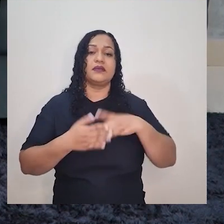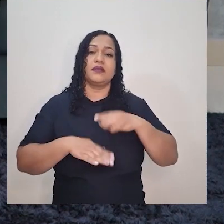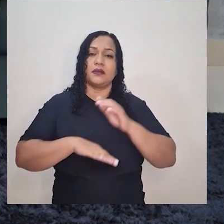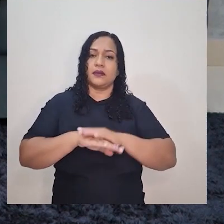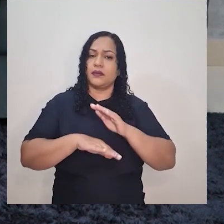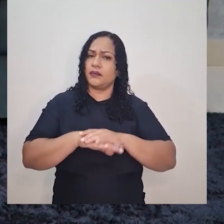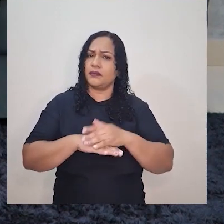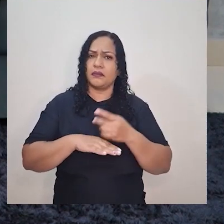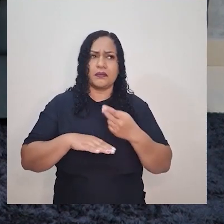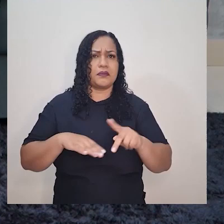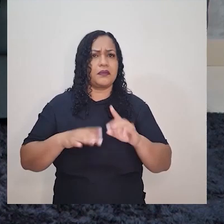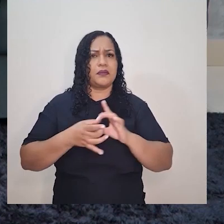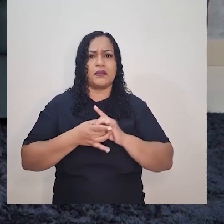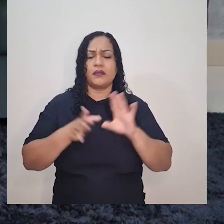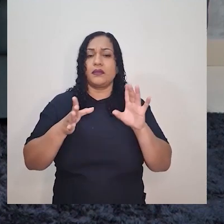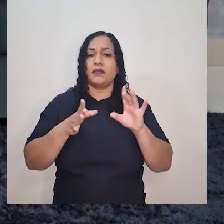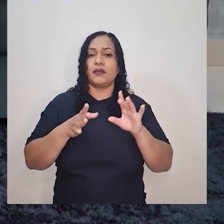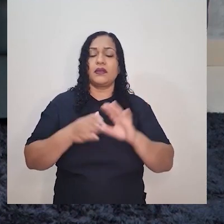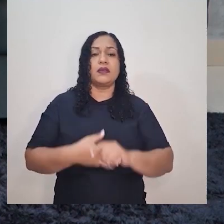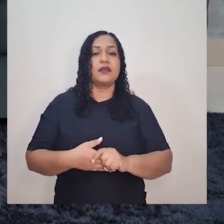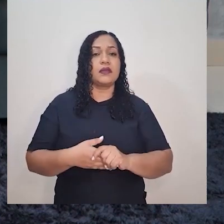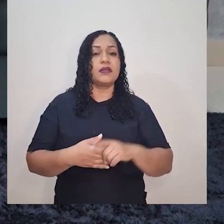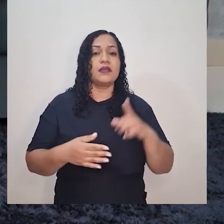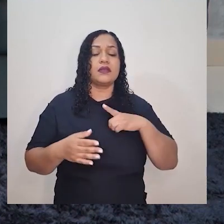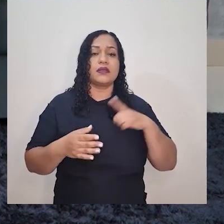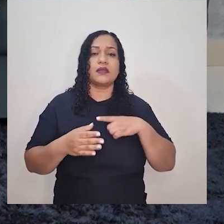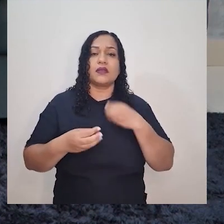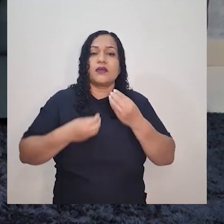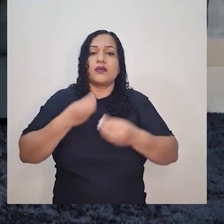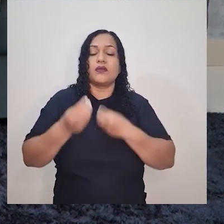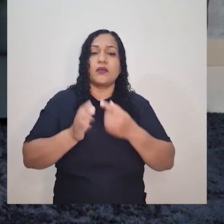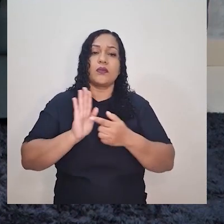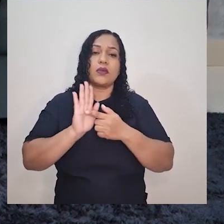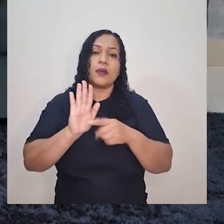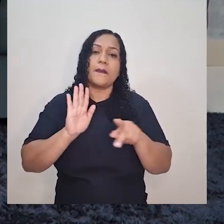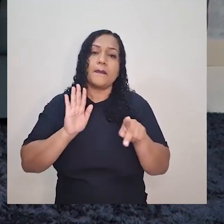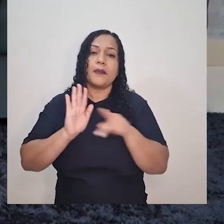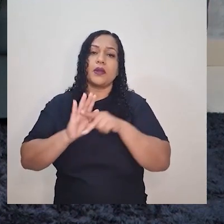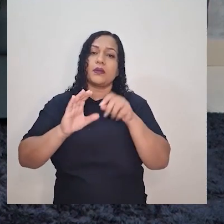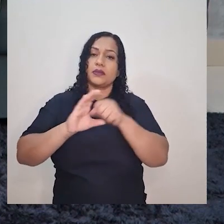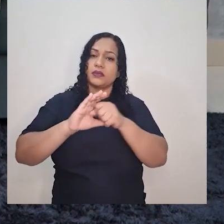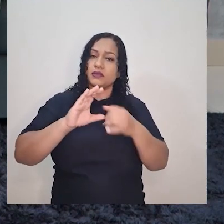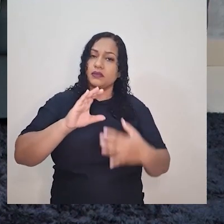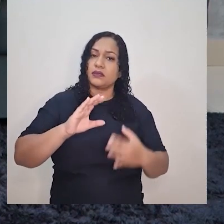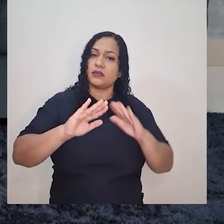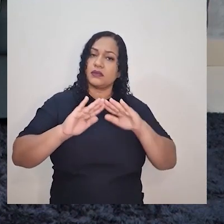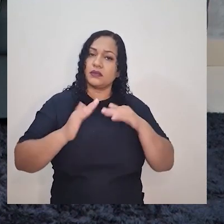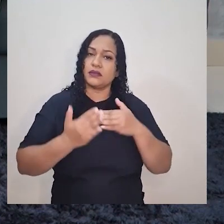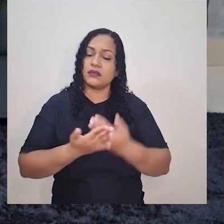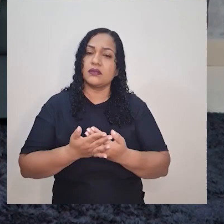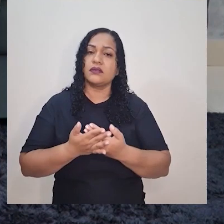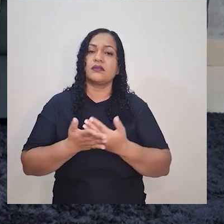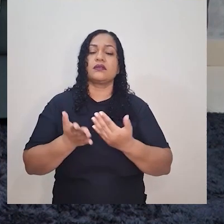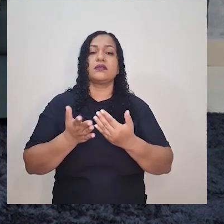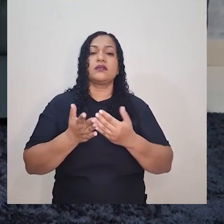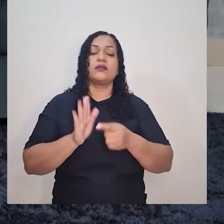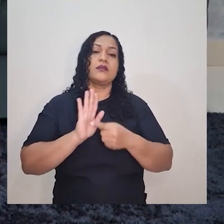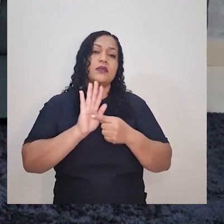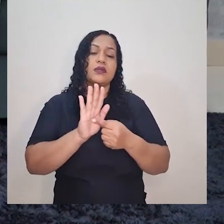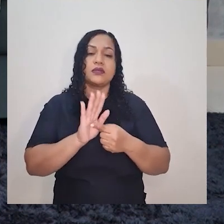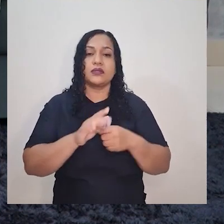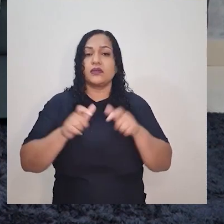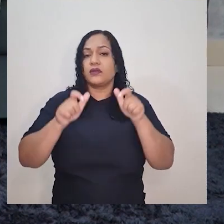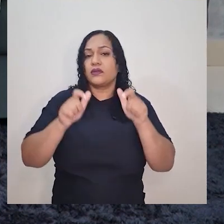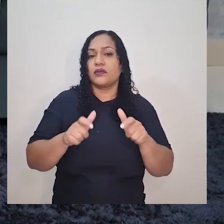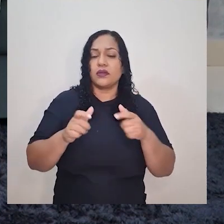sua capacidade de delimitar a sua própria identidade. Isso significa o quê? Resgatar a escola como um espaço público, como um